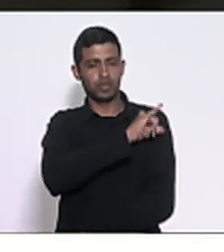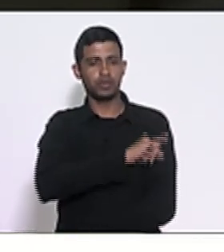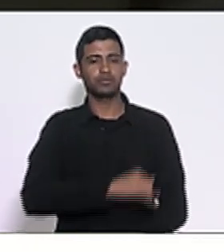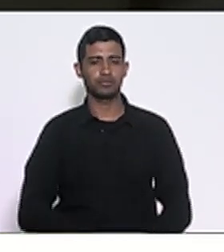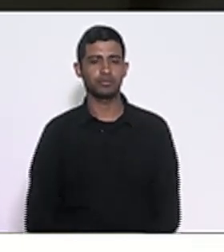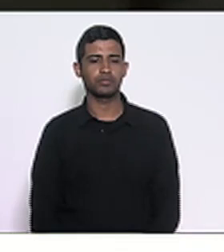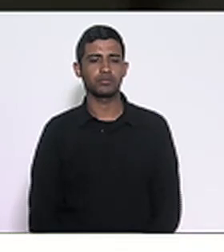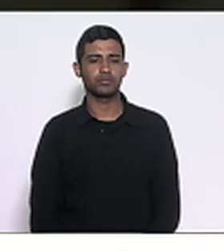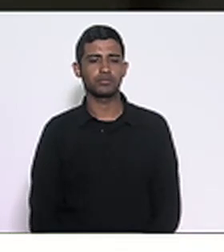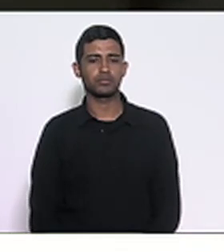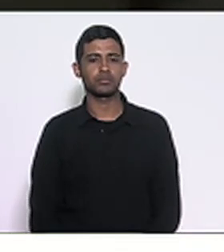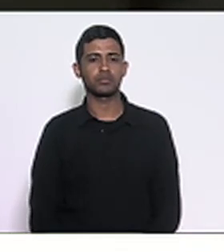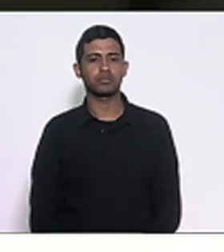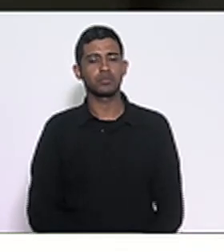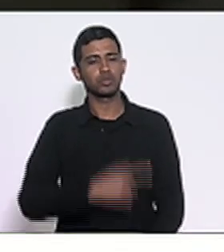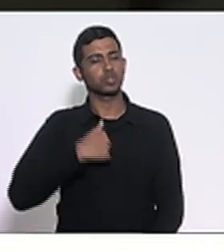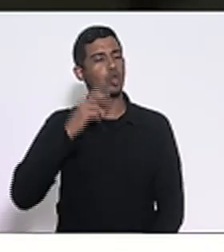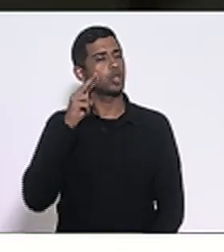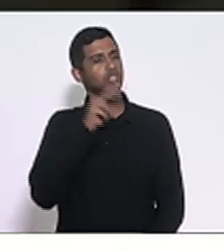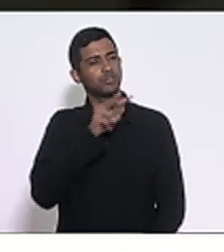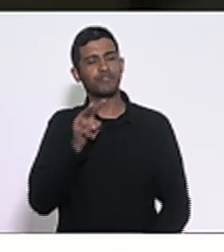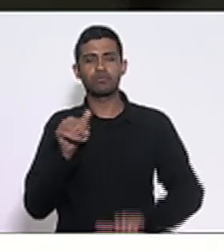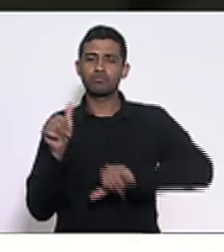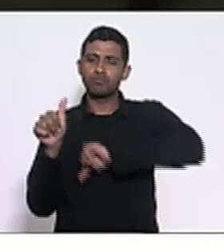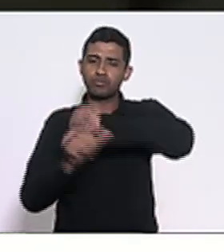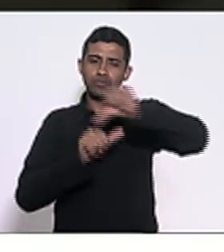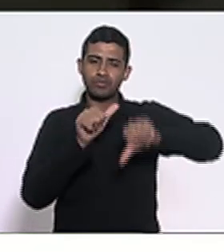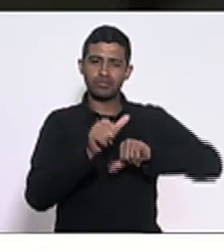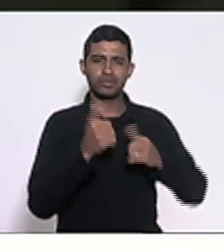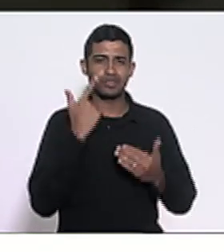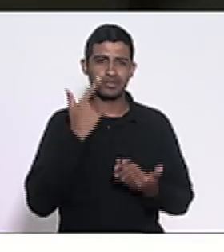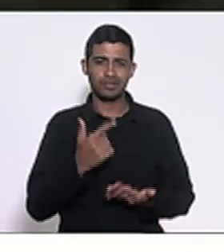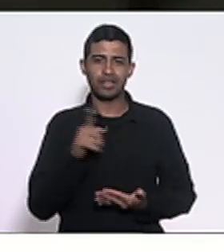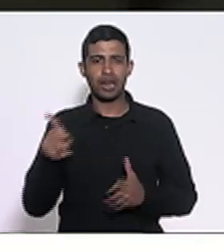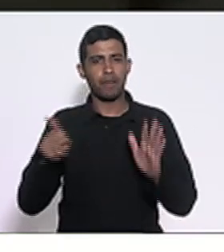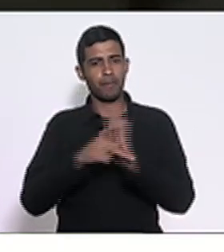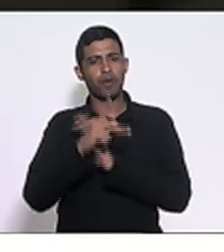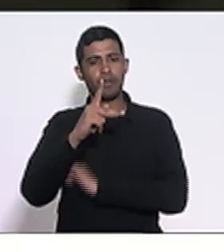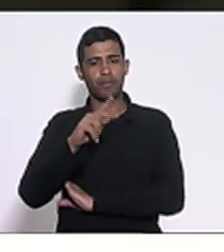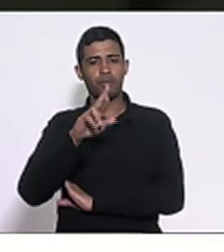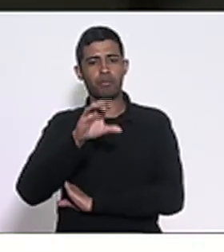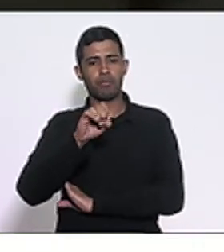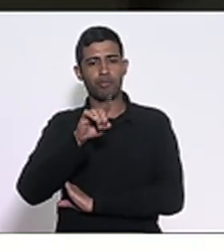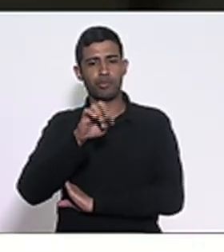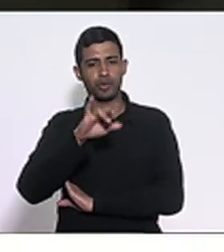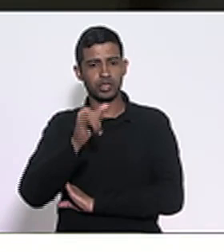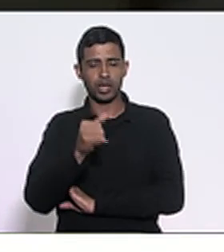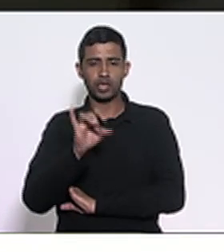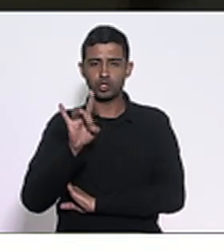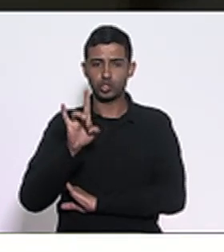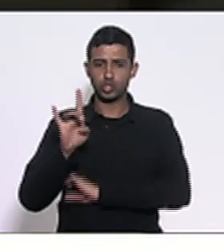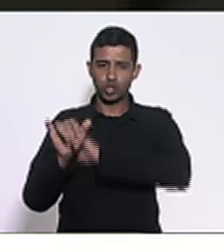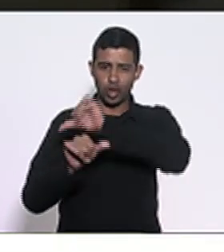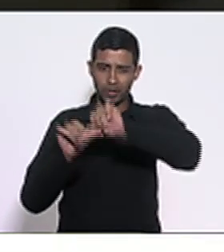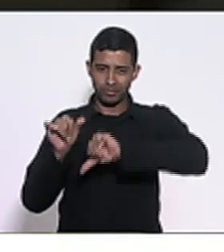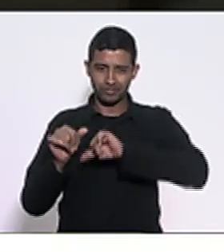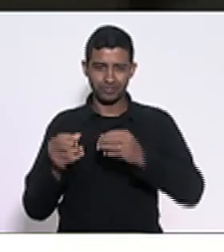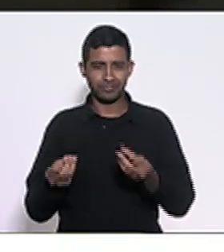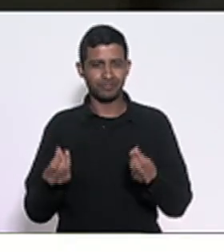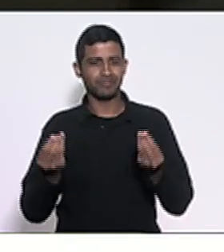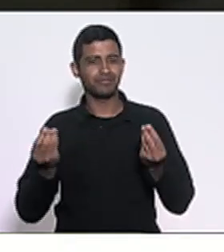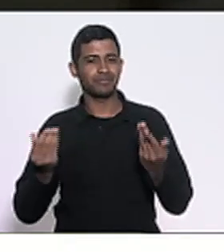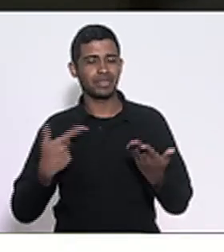Janeiro. A gente viu a questão das mudanças de sede do próprio Proderj, né, não só a mudança